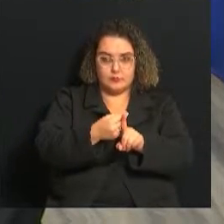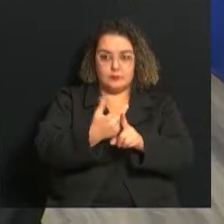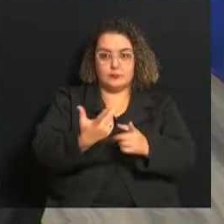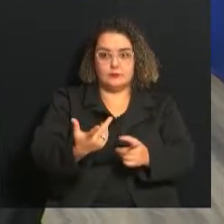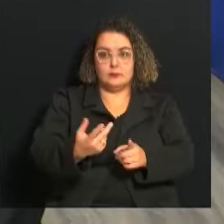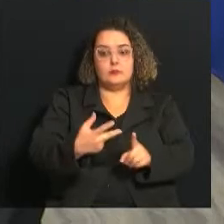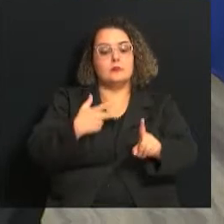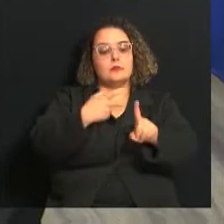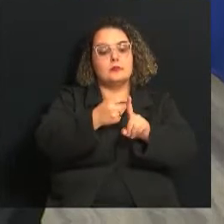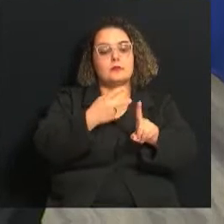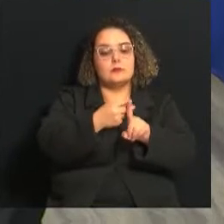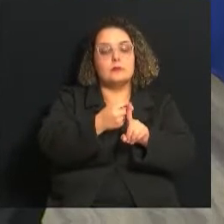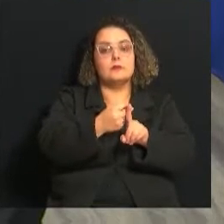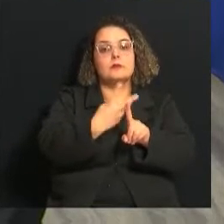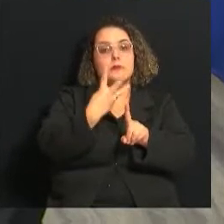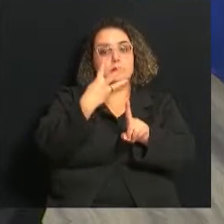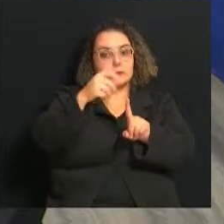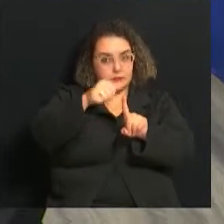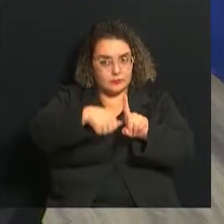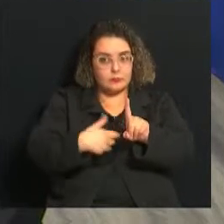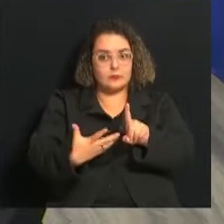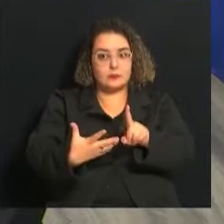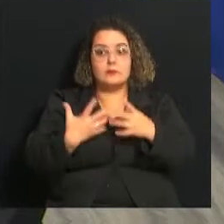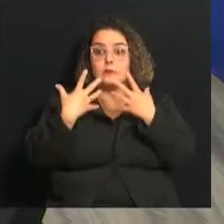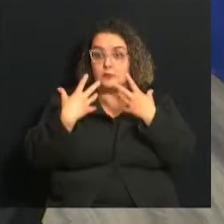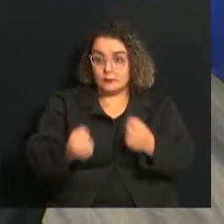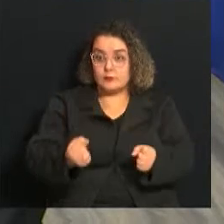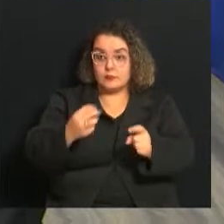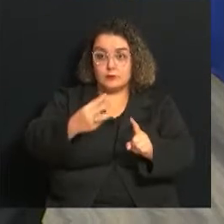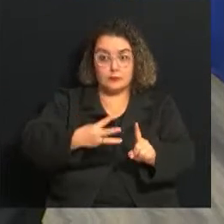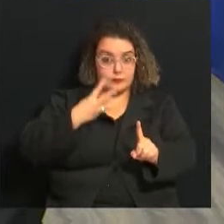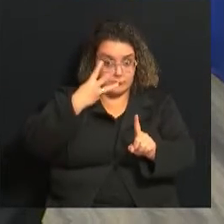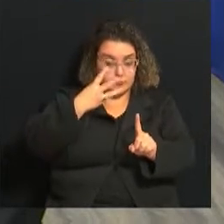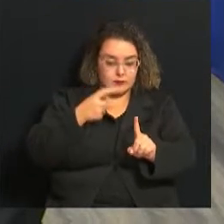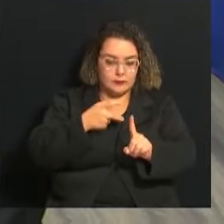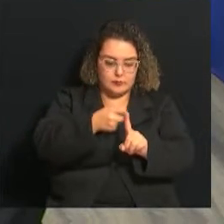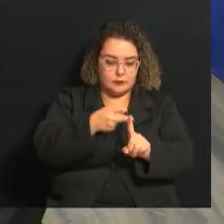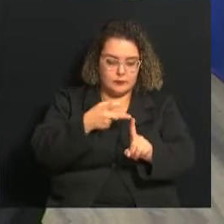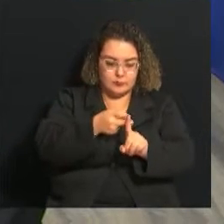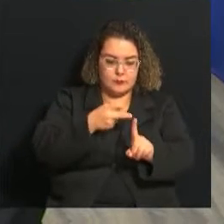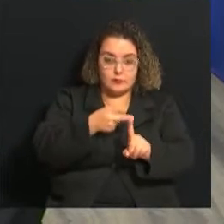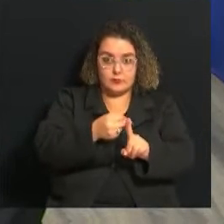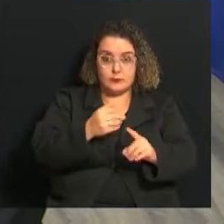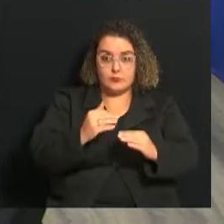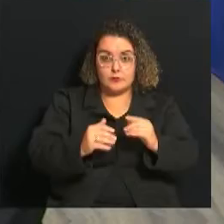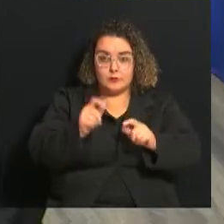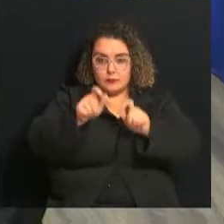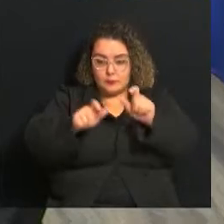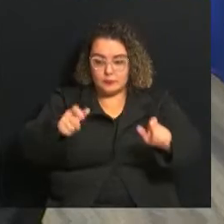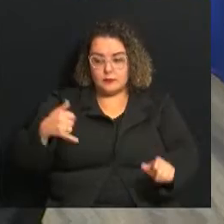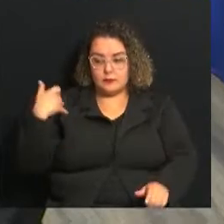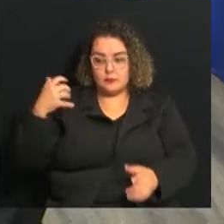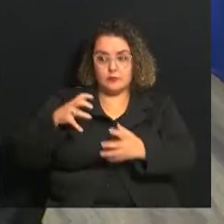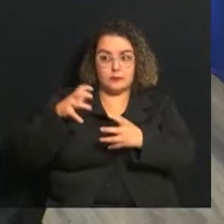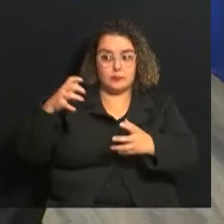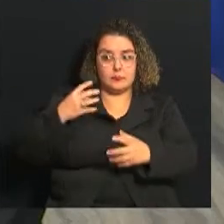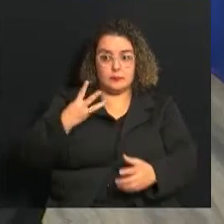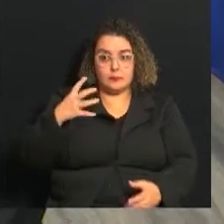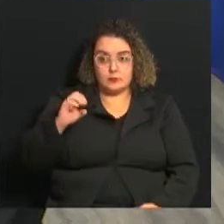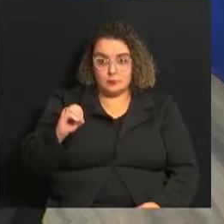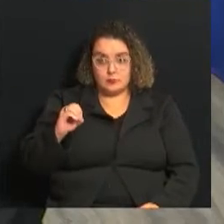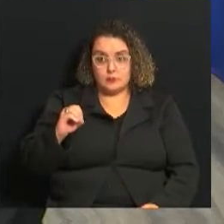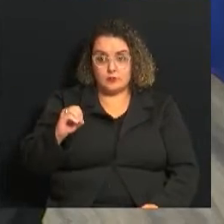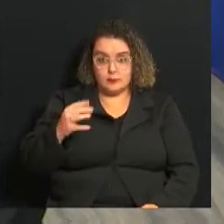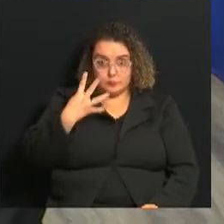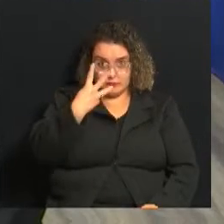4 meses, já está apto a receber a dose adicional. Pessoas acima dos 40 anos já podem receber o que seria